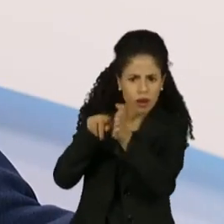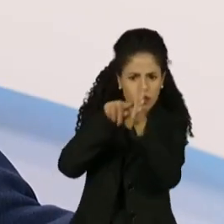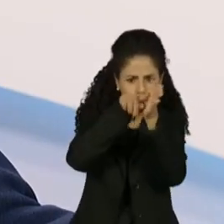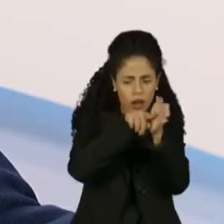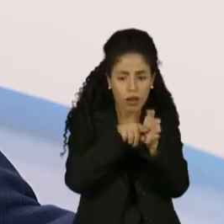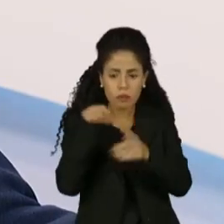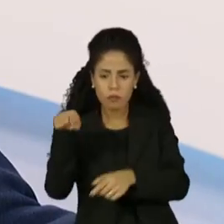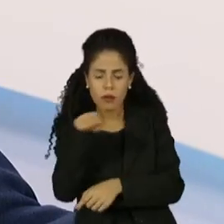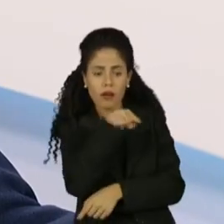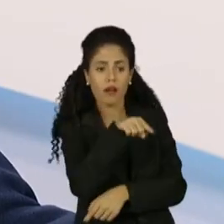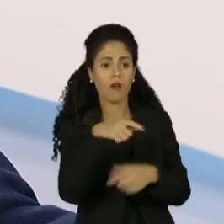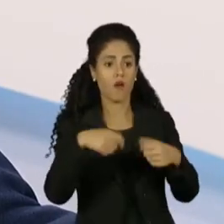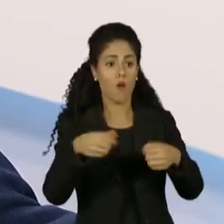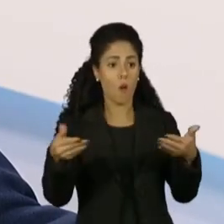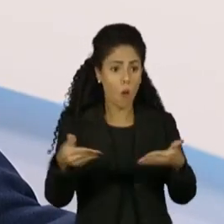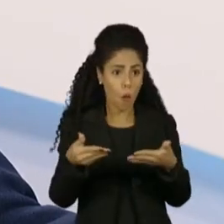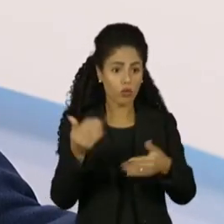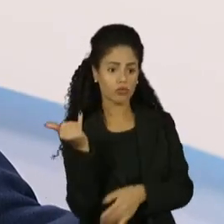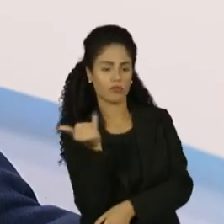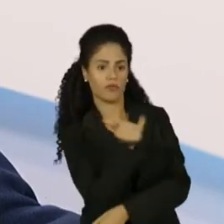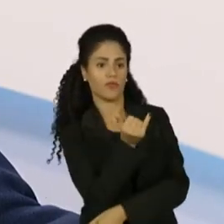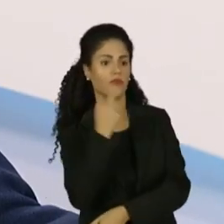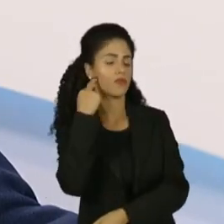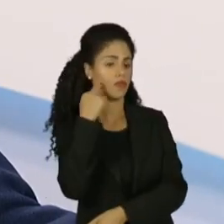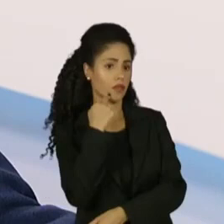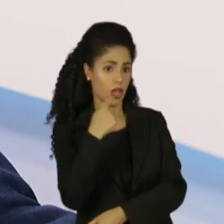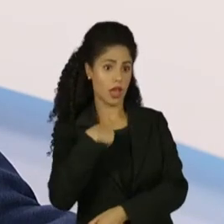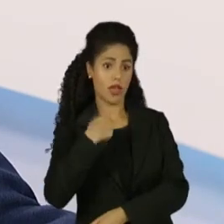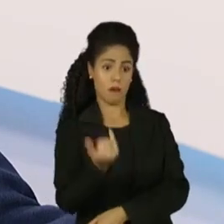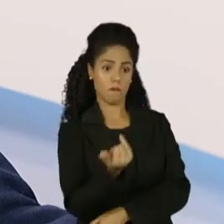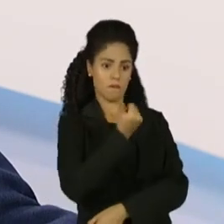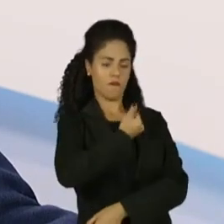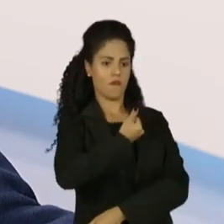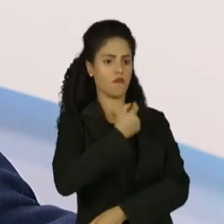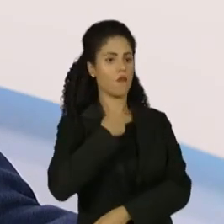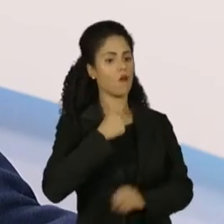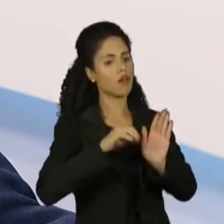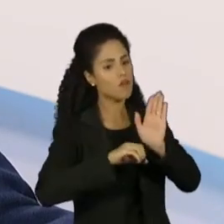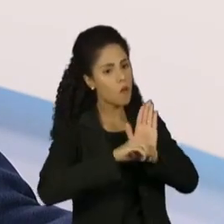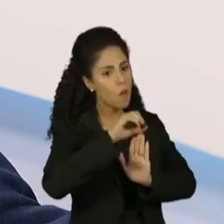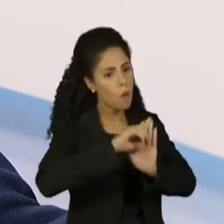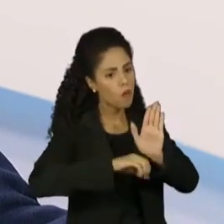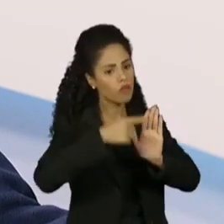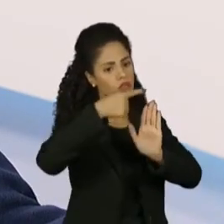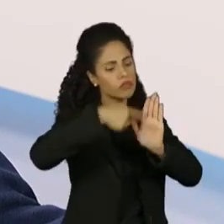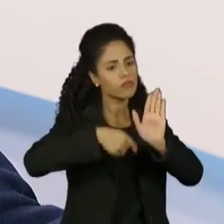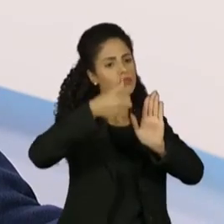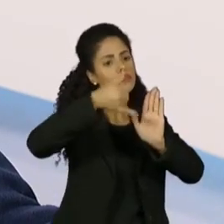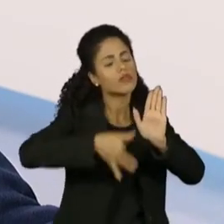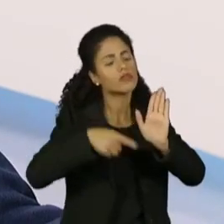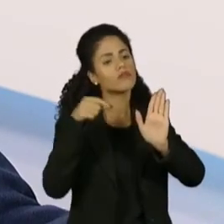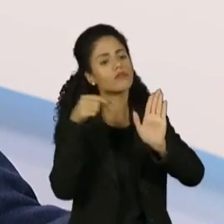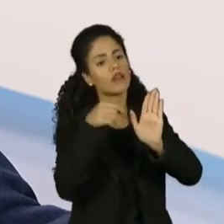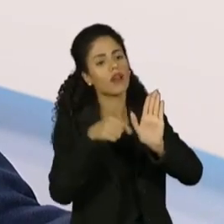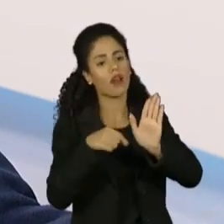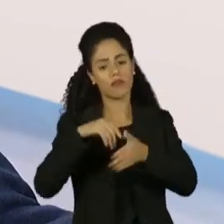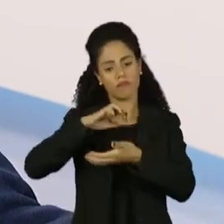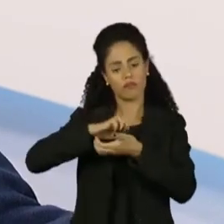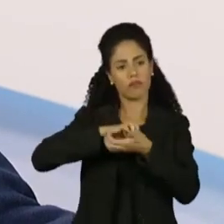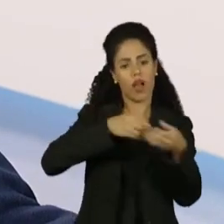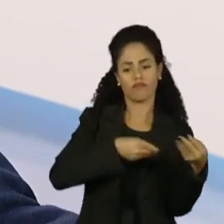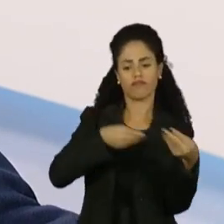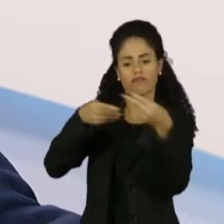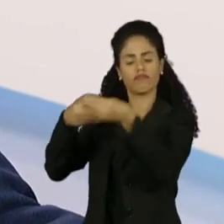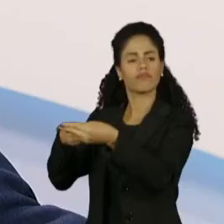hoje, inclusive, ao presidente Rodrigo Pacheco, e ele me disse, inclusive, que o ofício que havia feito ao STF pedindo